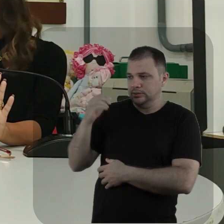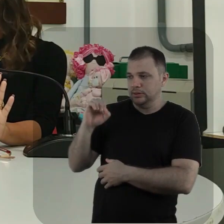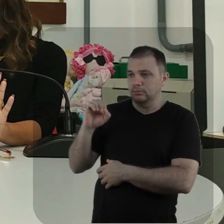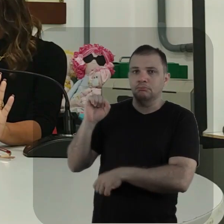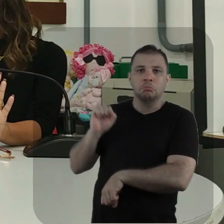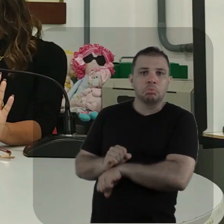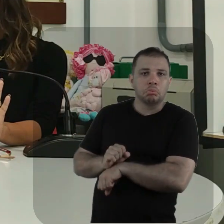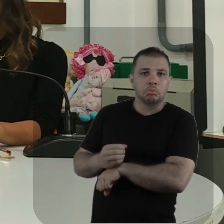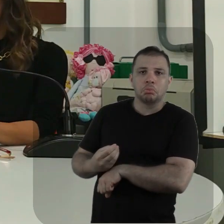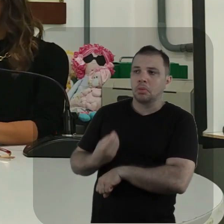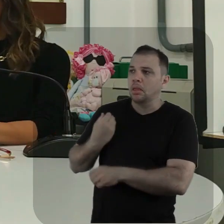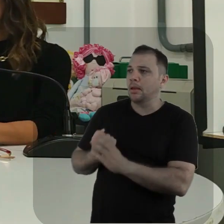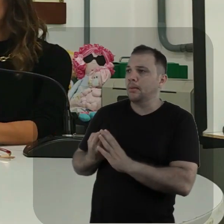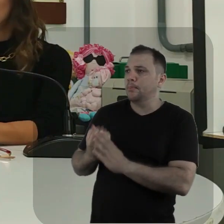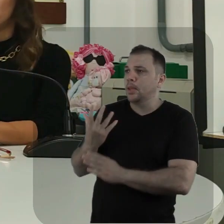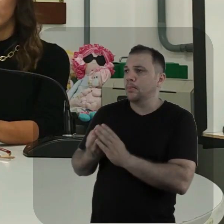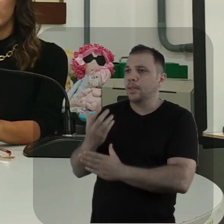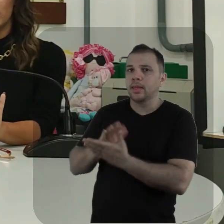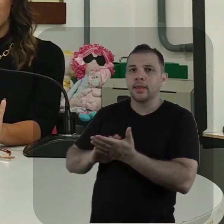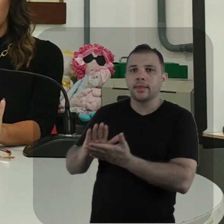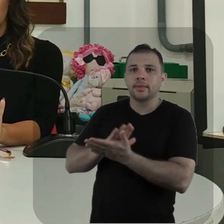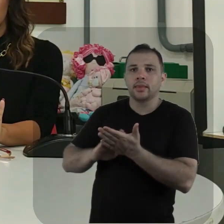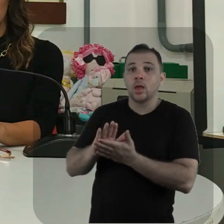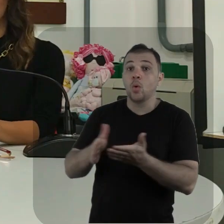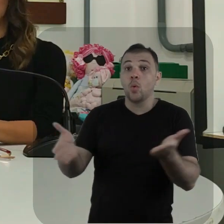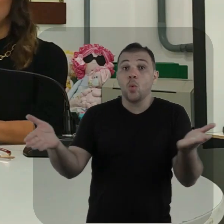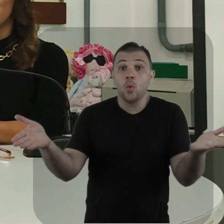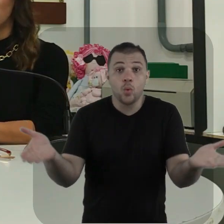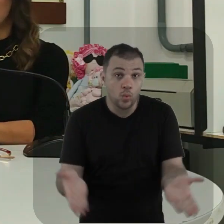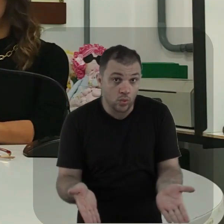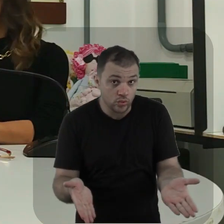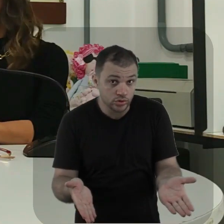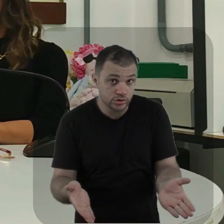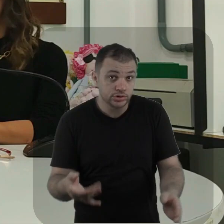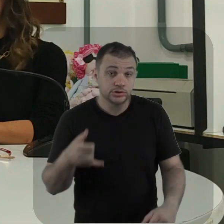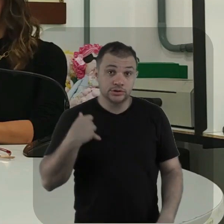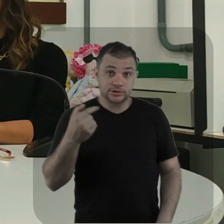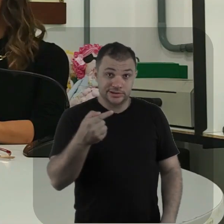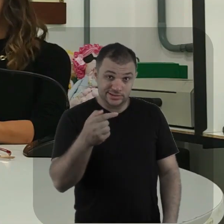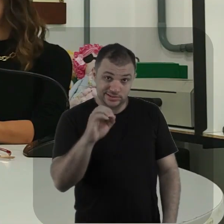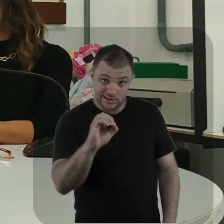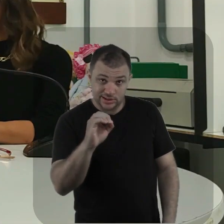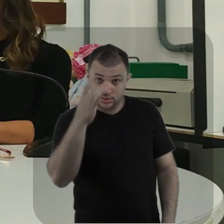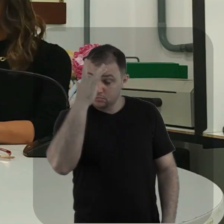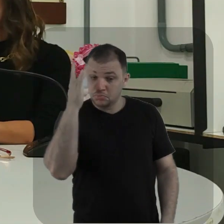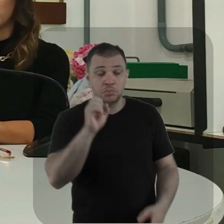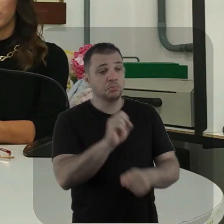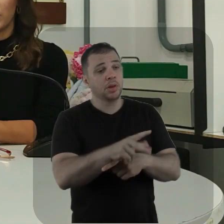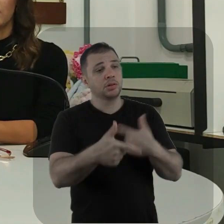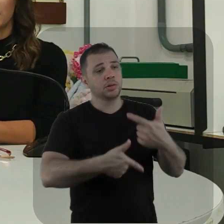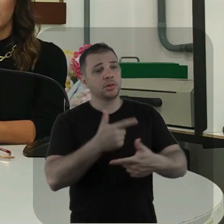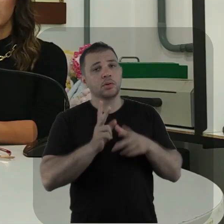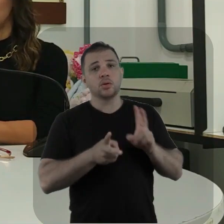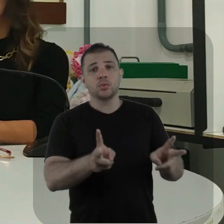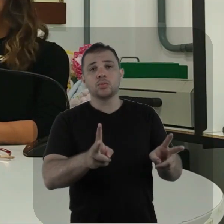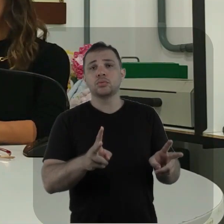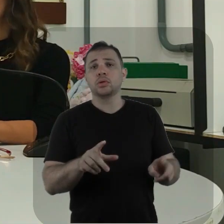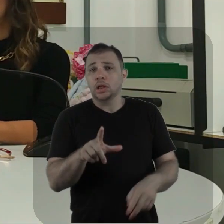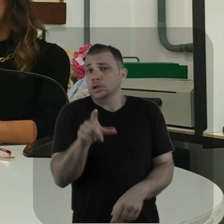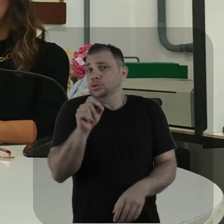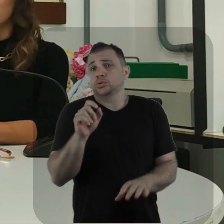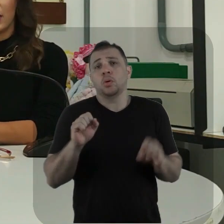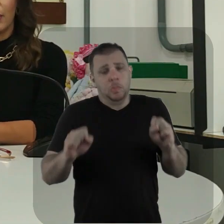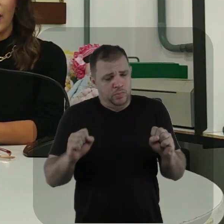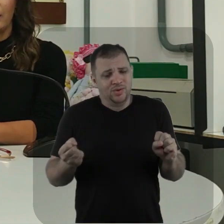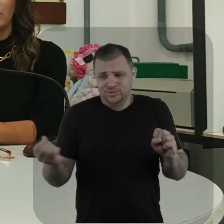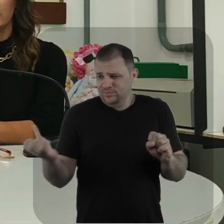improdutivo, sim, né? Hoje em dia, um indivíduo de 70 anos, ele ainda está no mercado de trabalho por escolha própria, mesmo podendo se aposentar, mas às vezes